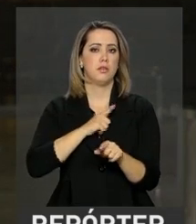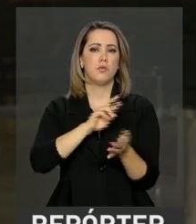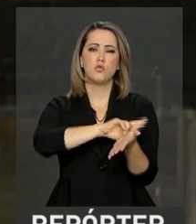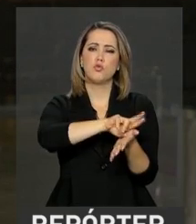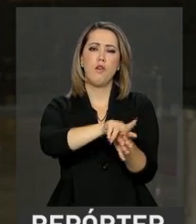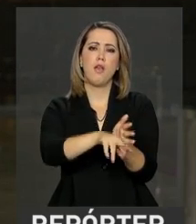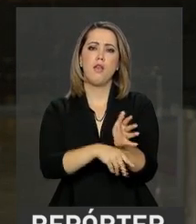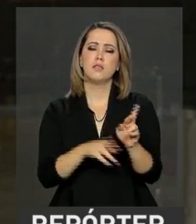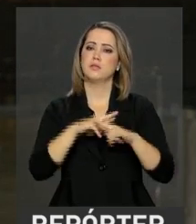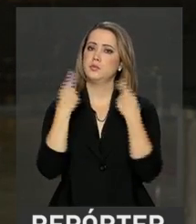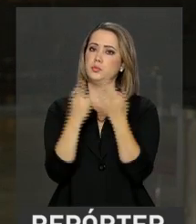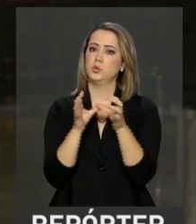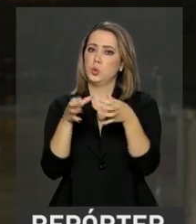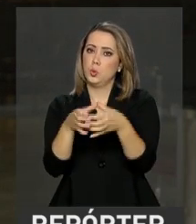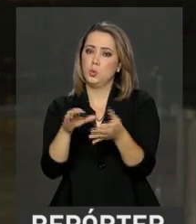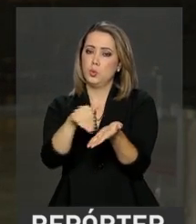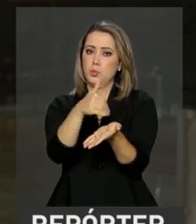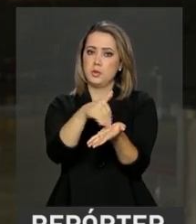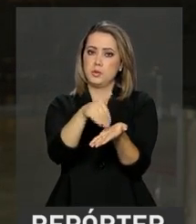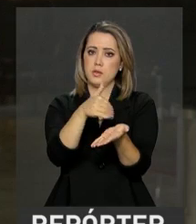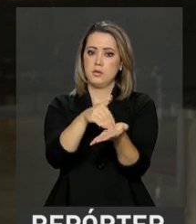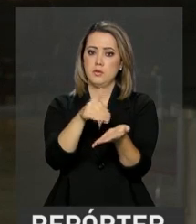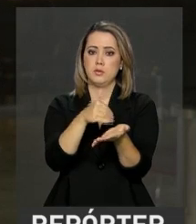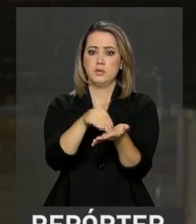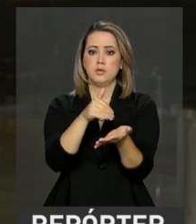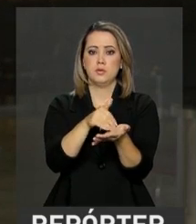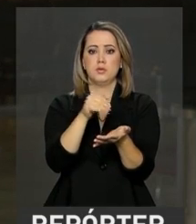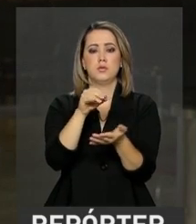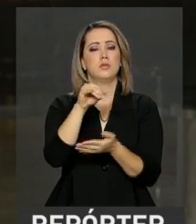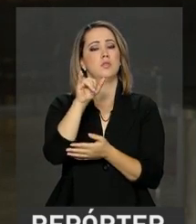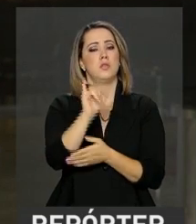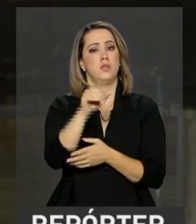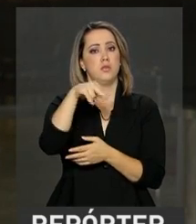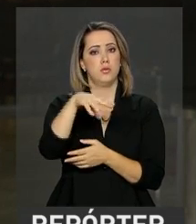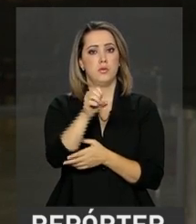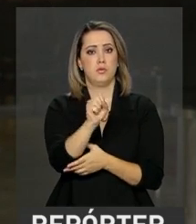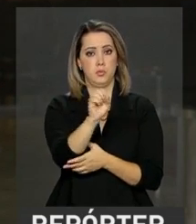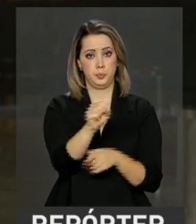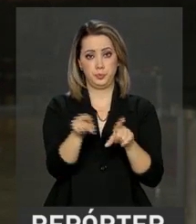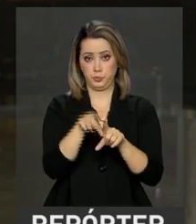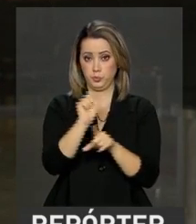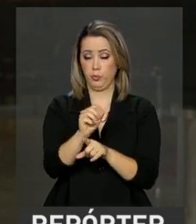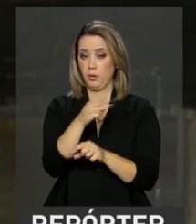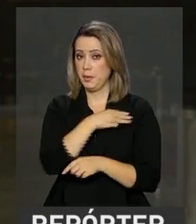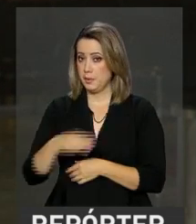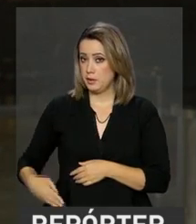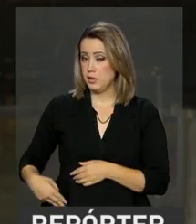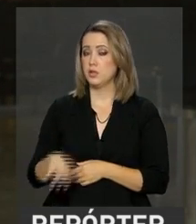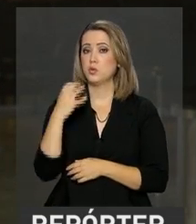várias reuniões aí com o secretário de Previdência do Ministério da Fazenda Marcelo Caetano com o ministro de Ciência